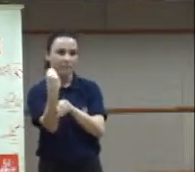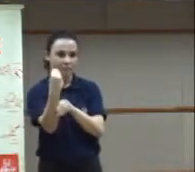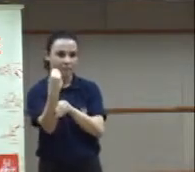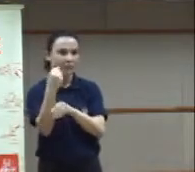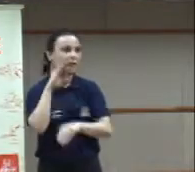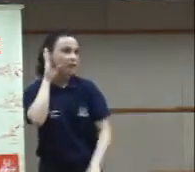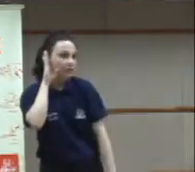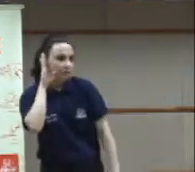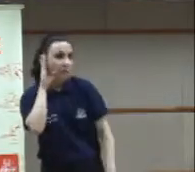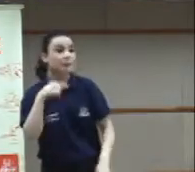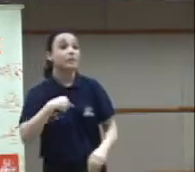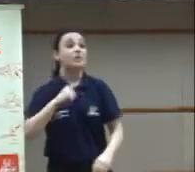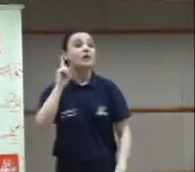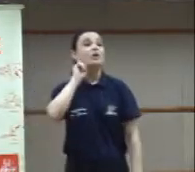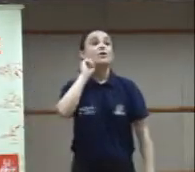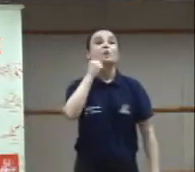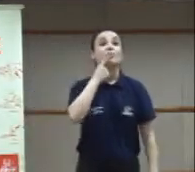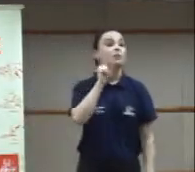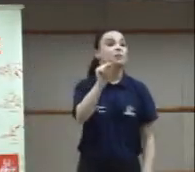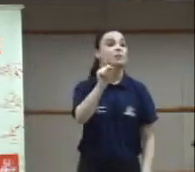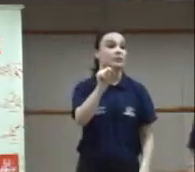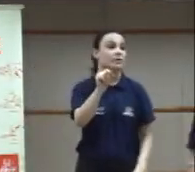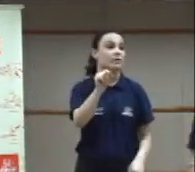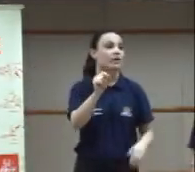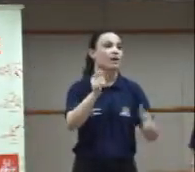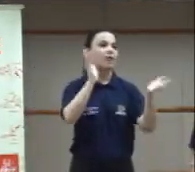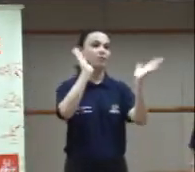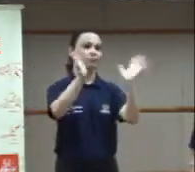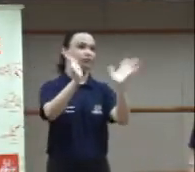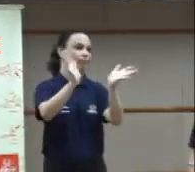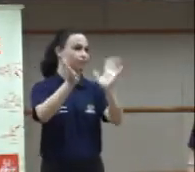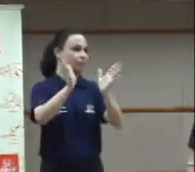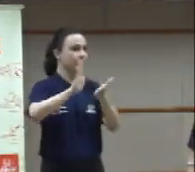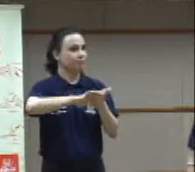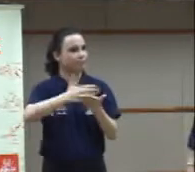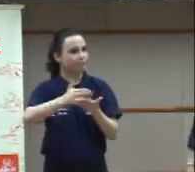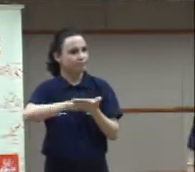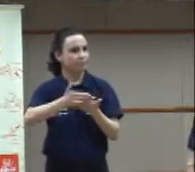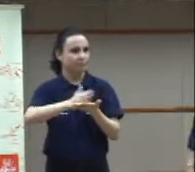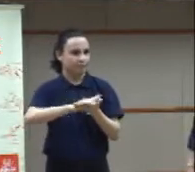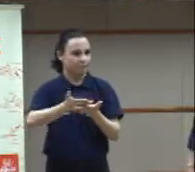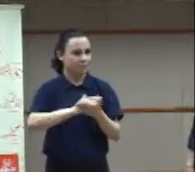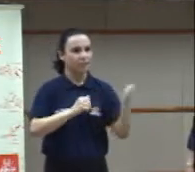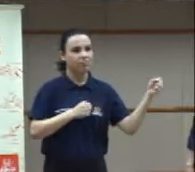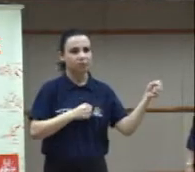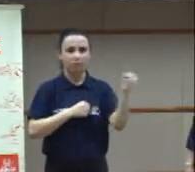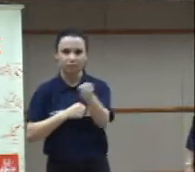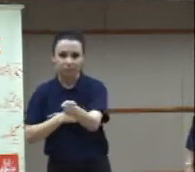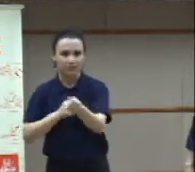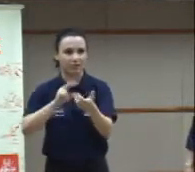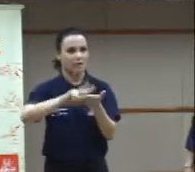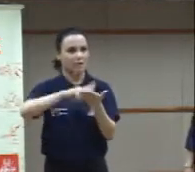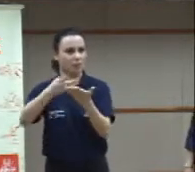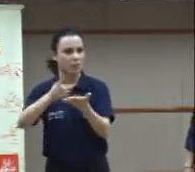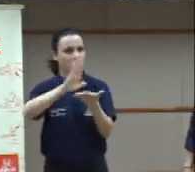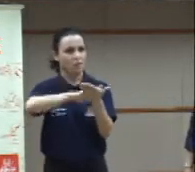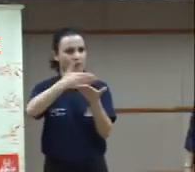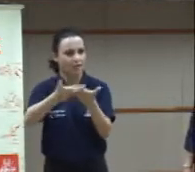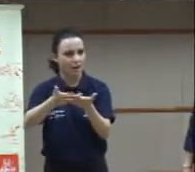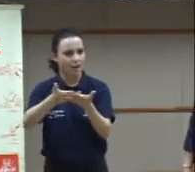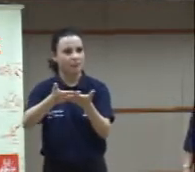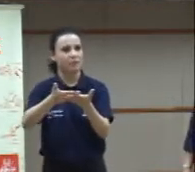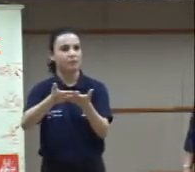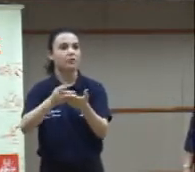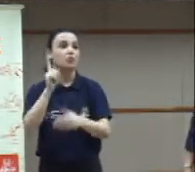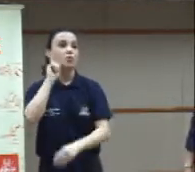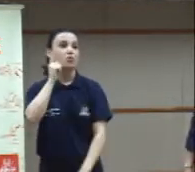passo: acessibilidade comunicacional mediante disponibilização de tradutores e intérpretes de